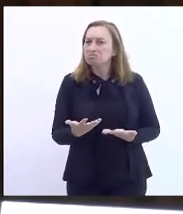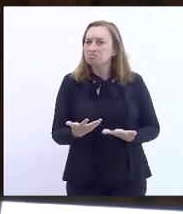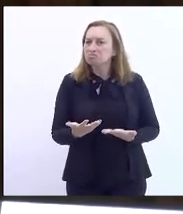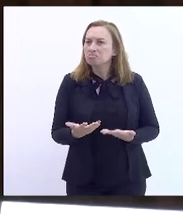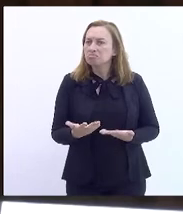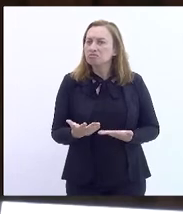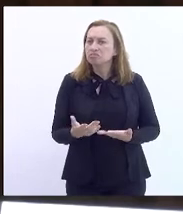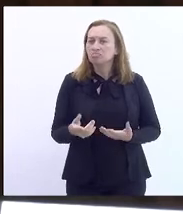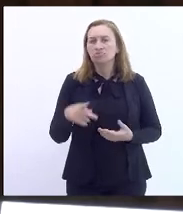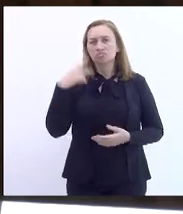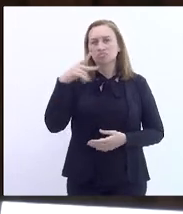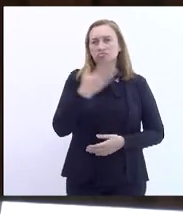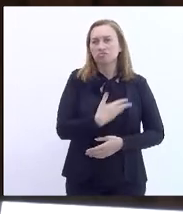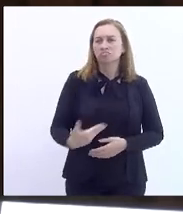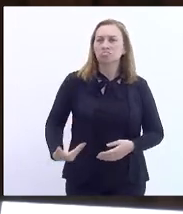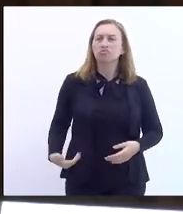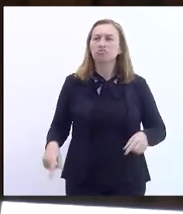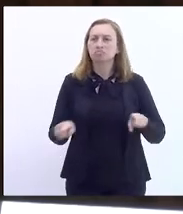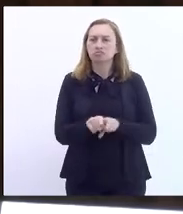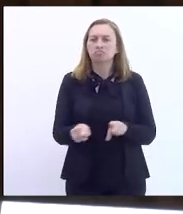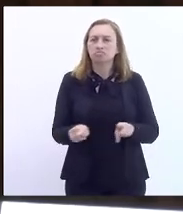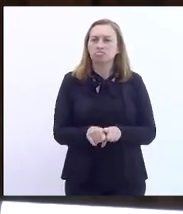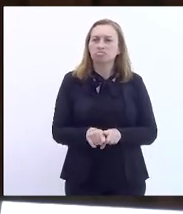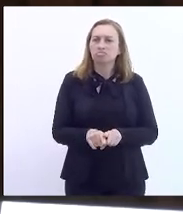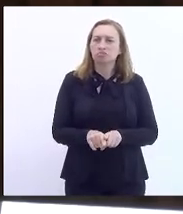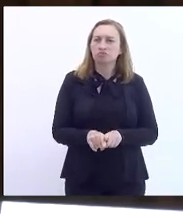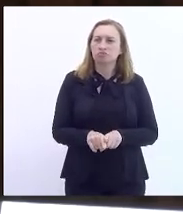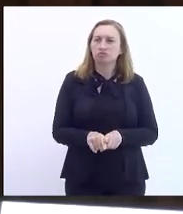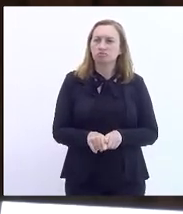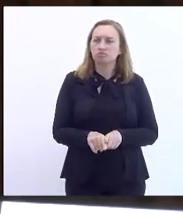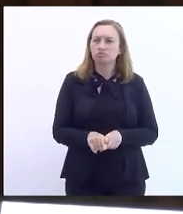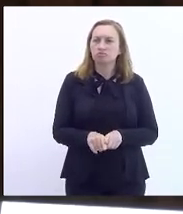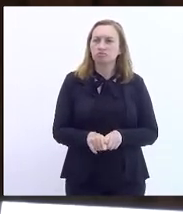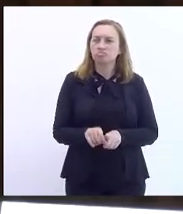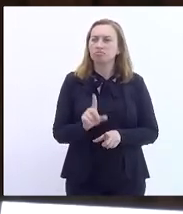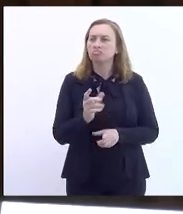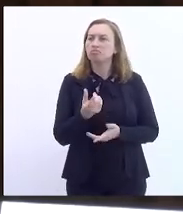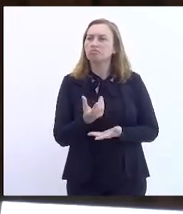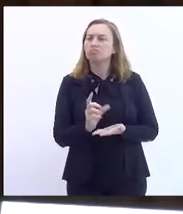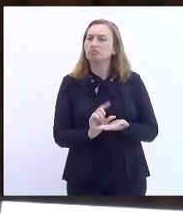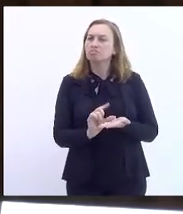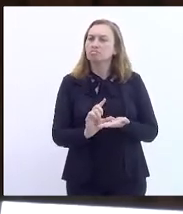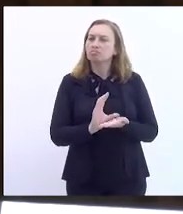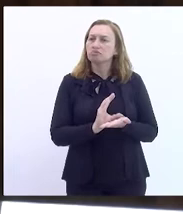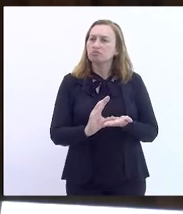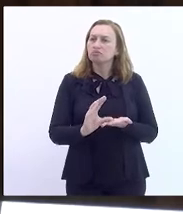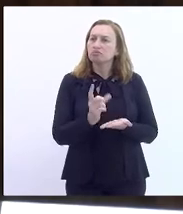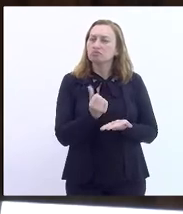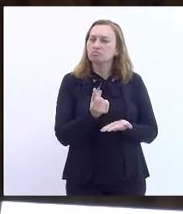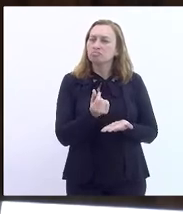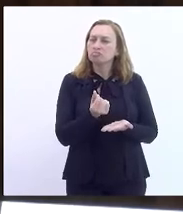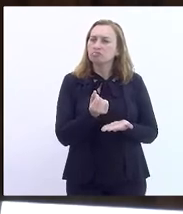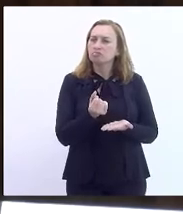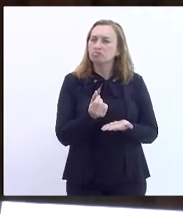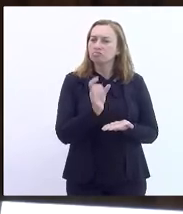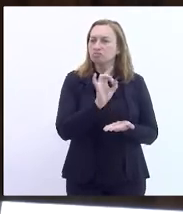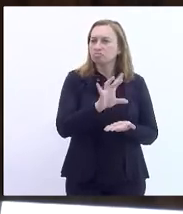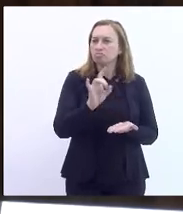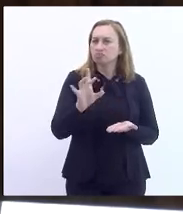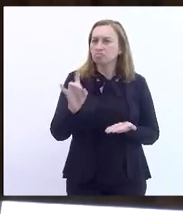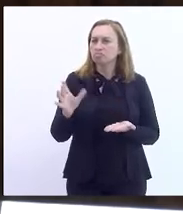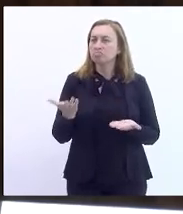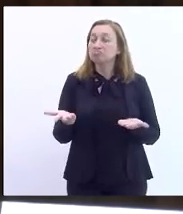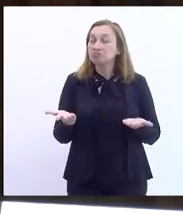e a política pública também tem a ver com que o orçamento você dá para cada uma das